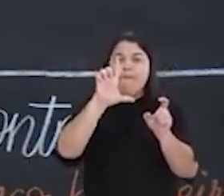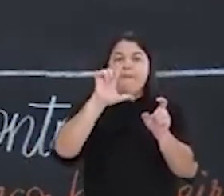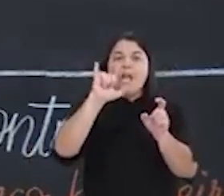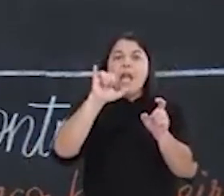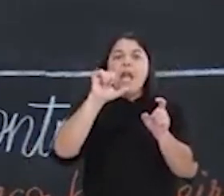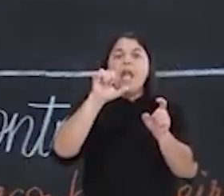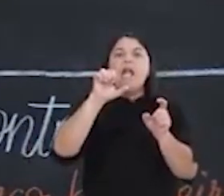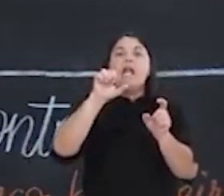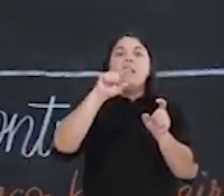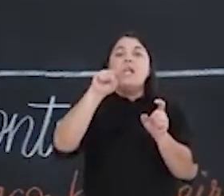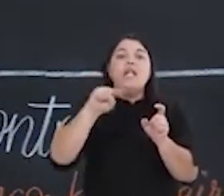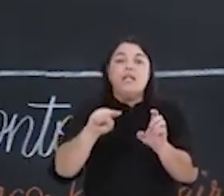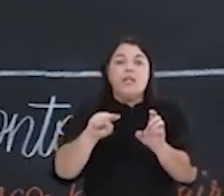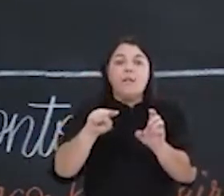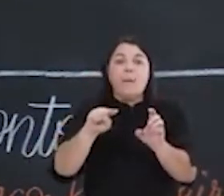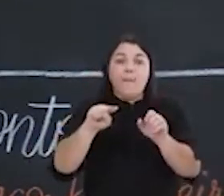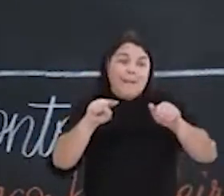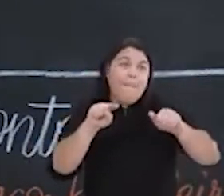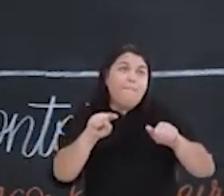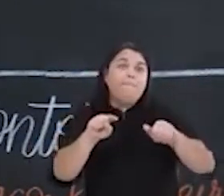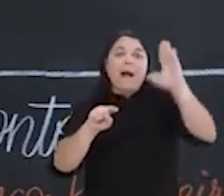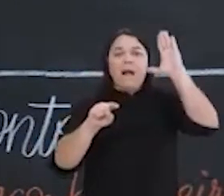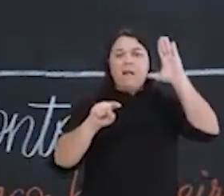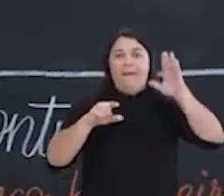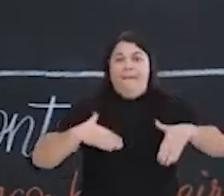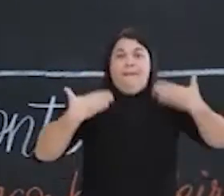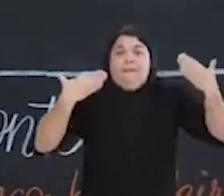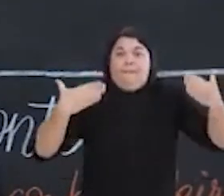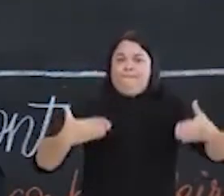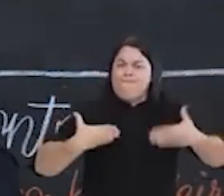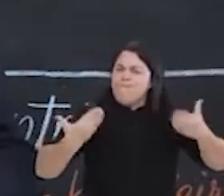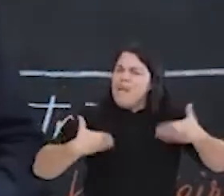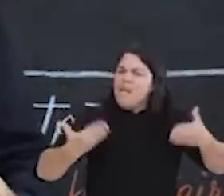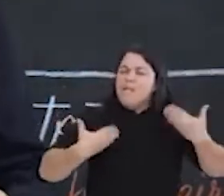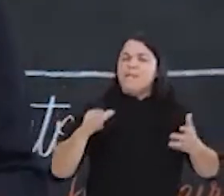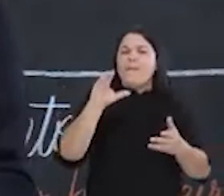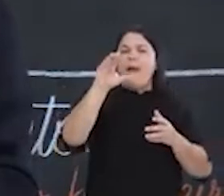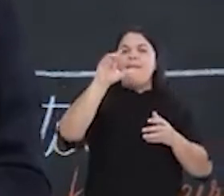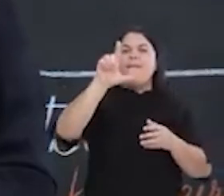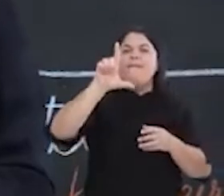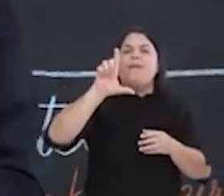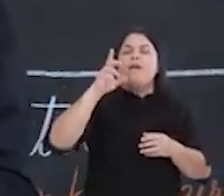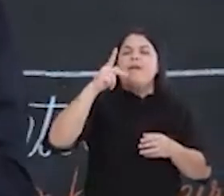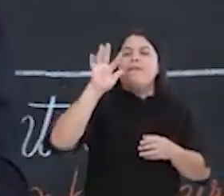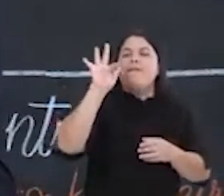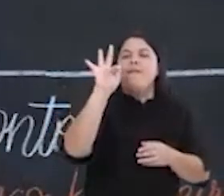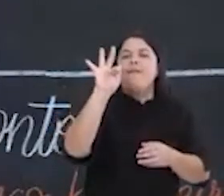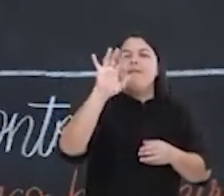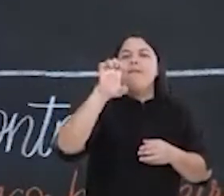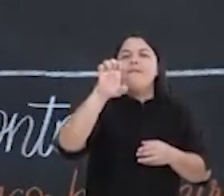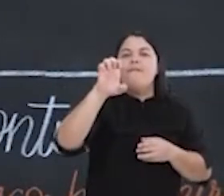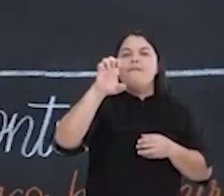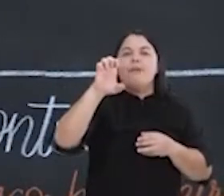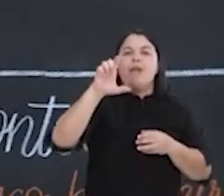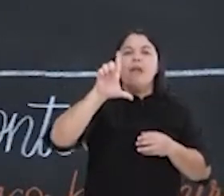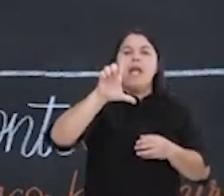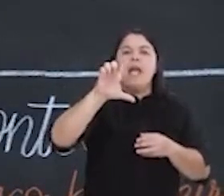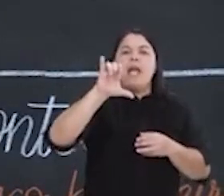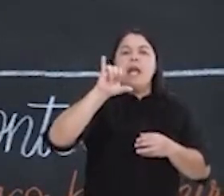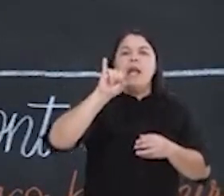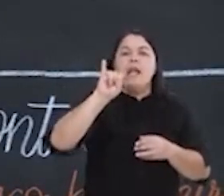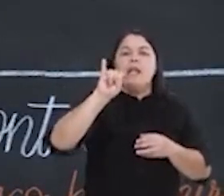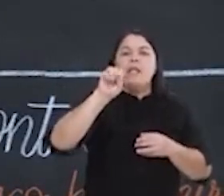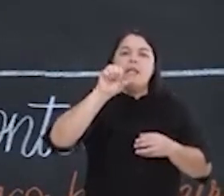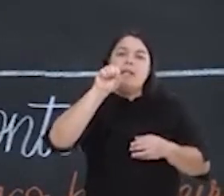de ênfase. Eu estou querendo dar uma ênfase a esse adjetivo. Então, se eu estou felicíssimo, só a palavra feliz não transmite